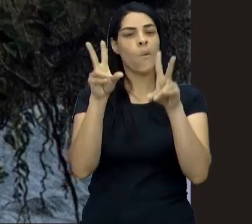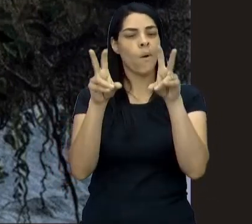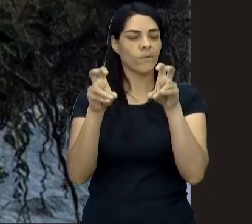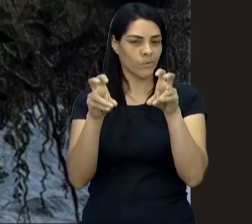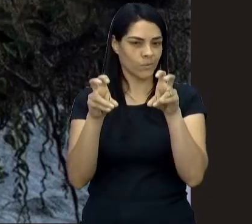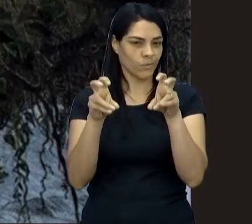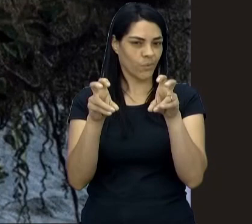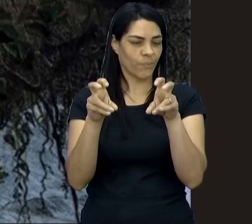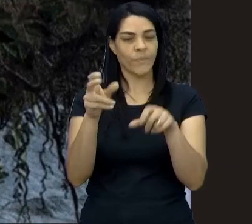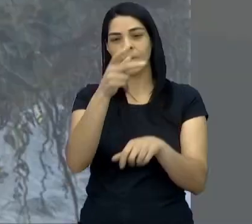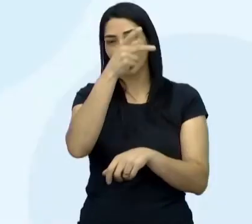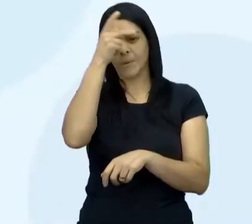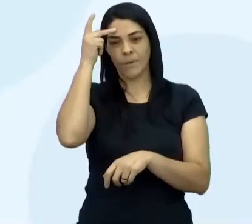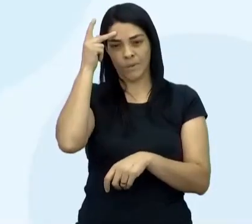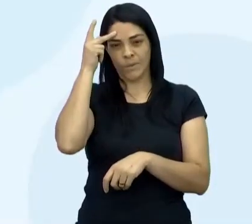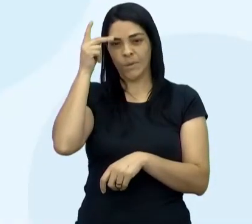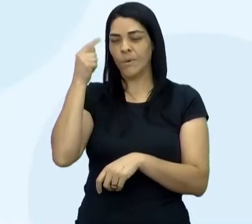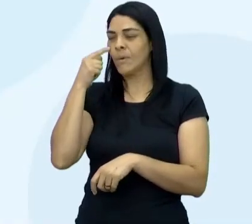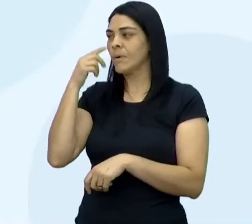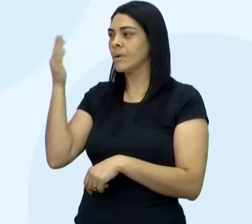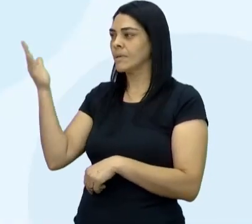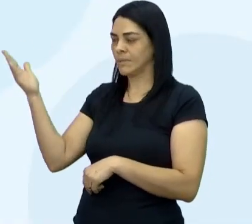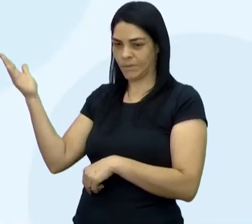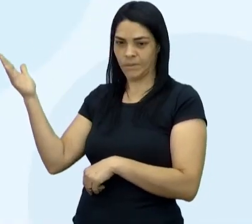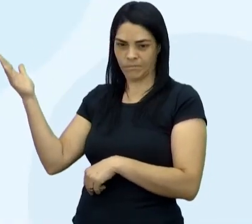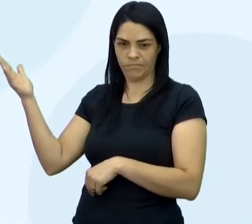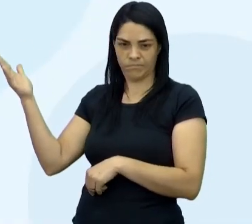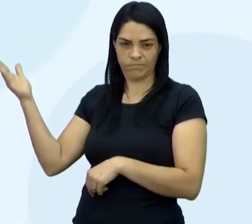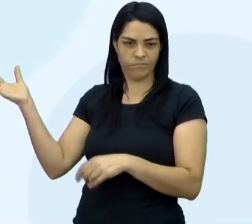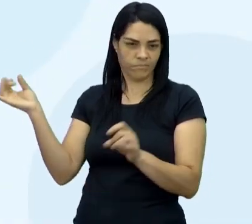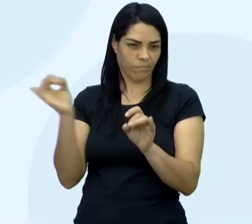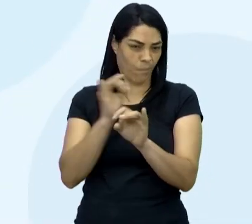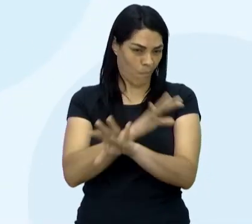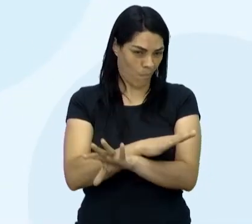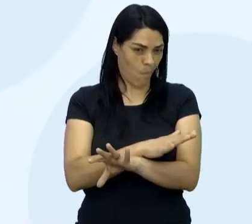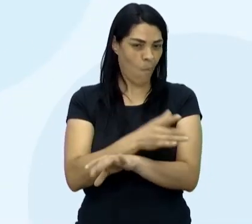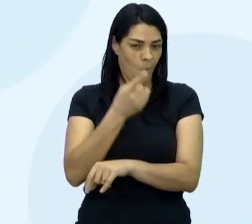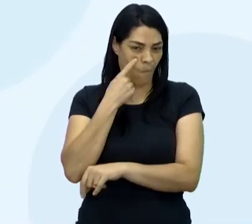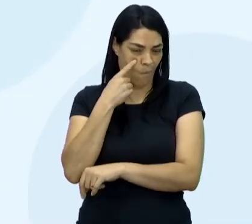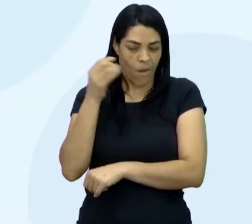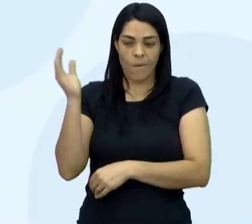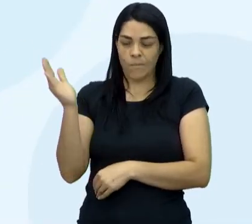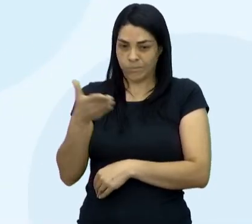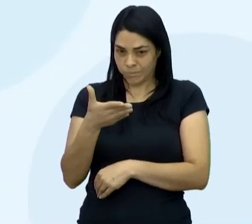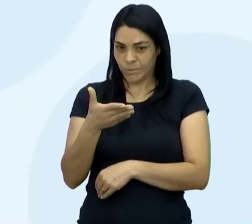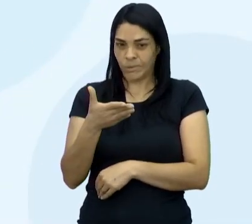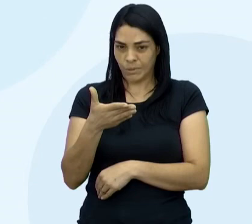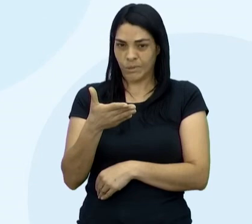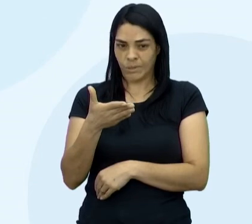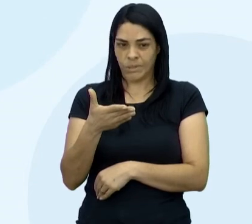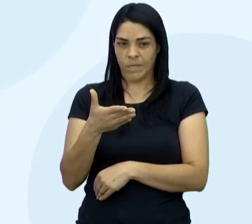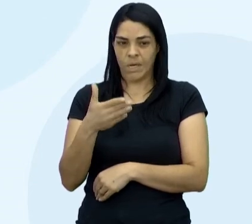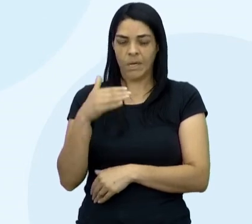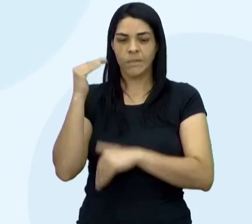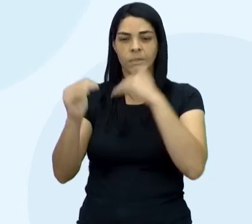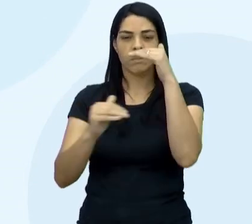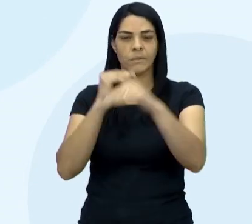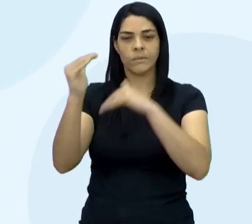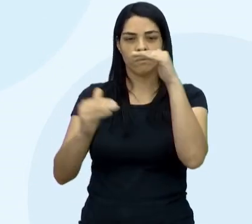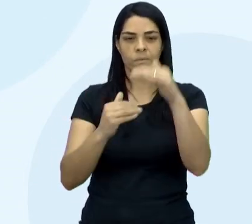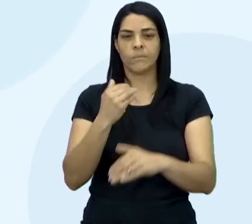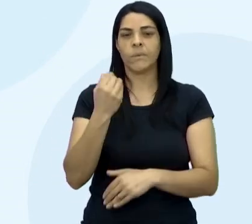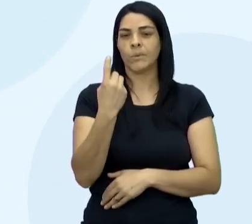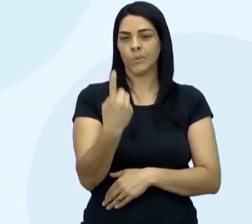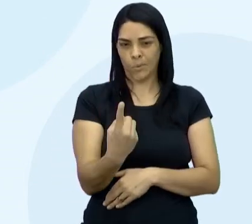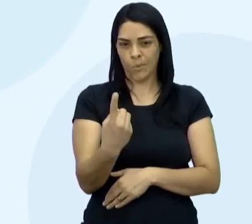pessoal então tá aí na tela a gente acabou de ver isso né desenvolvimento parte 1 a gente vai para o desenvolvimento parte